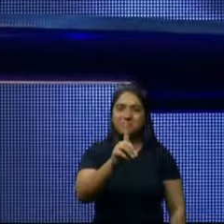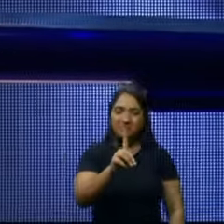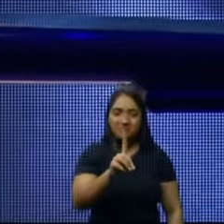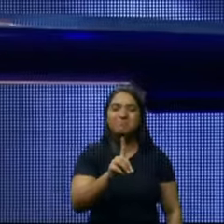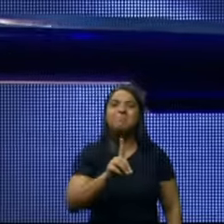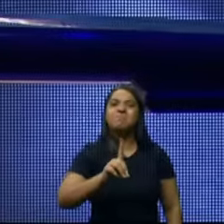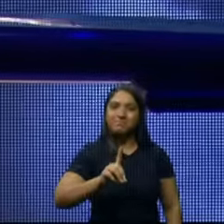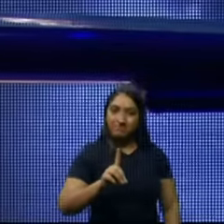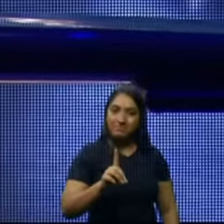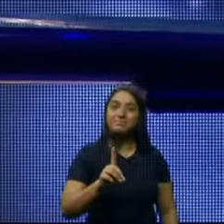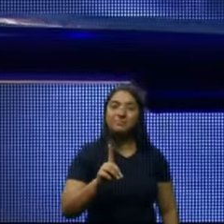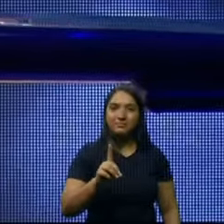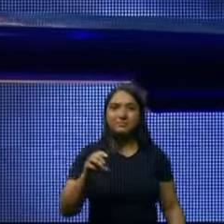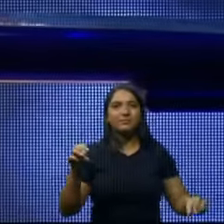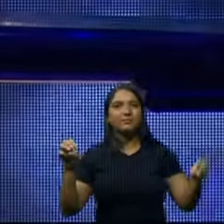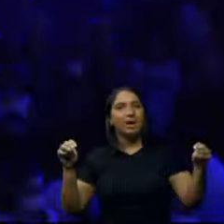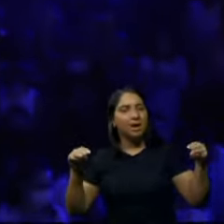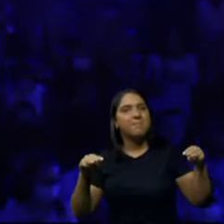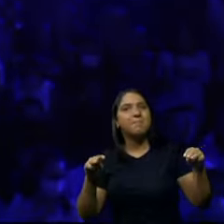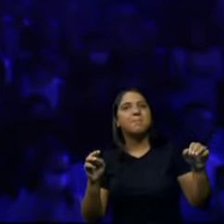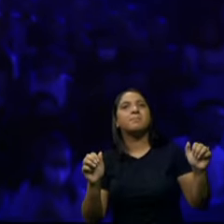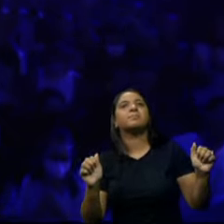E aí